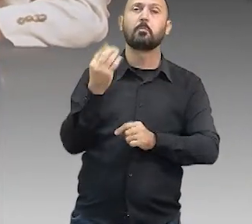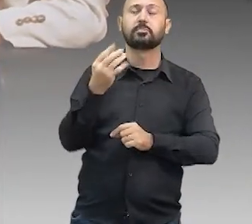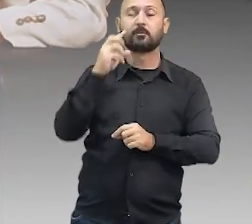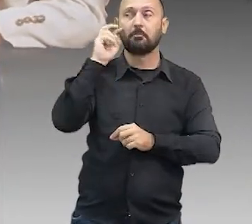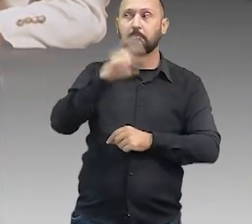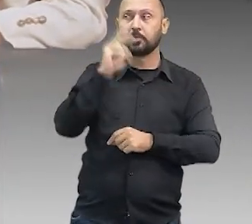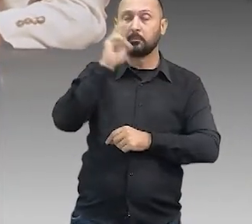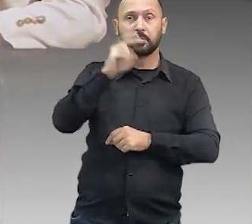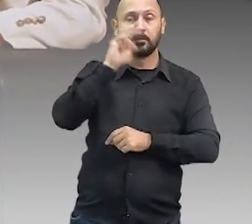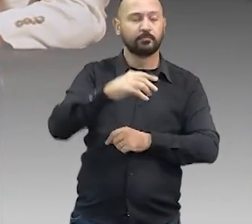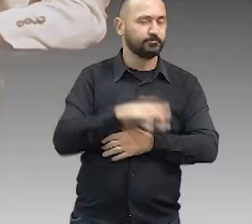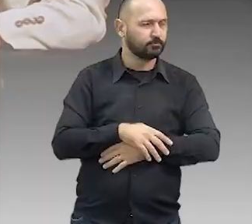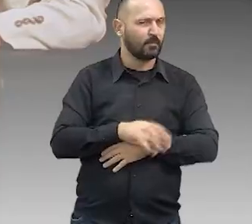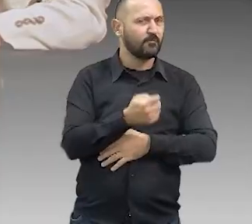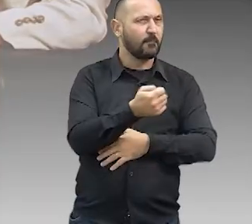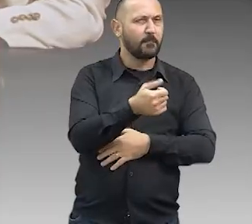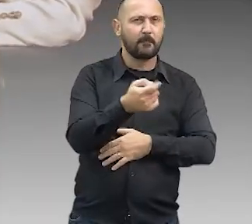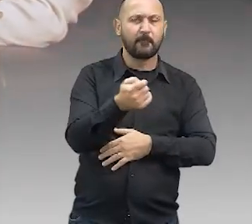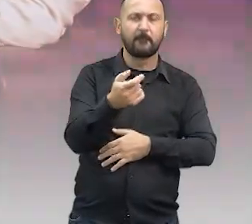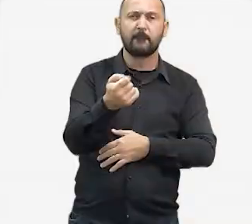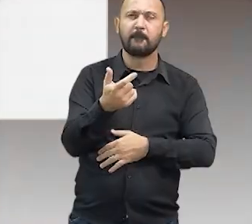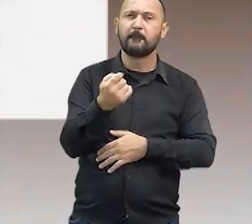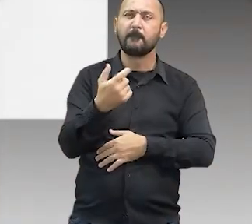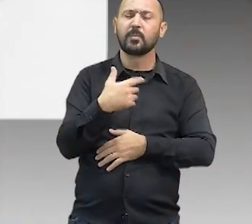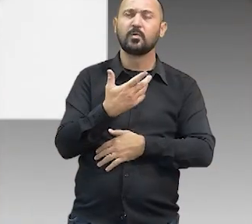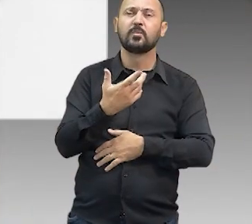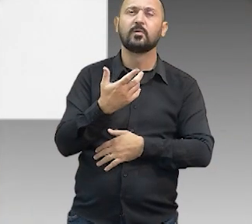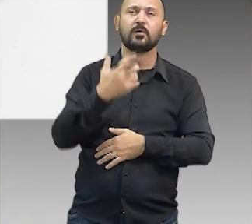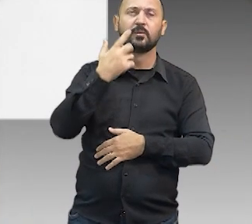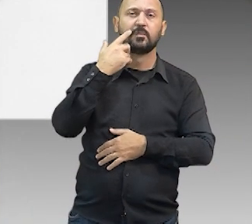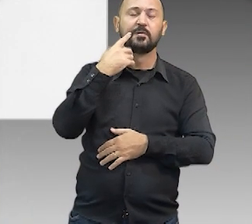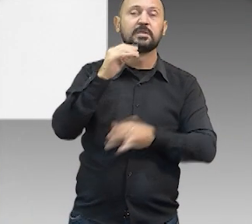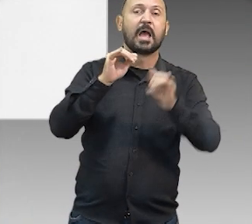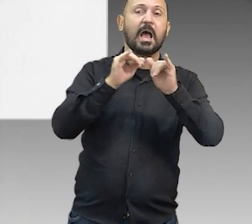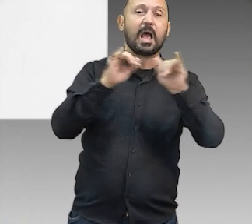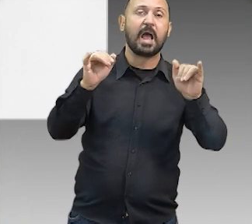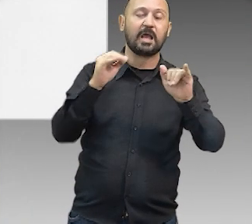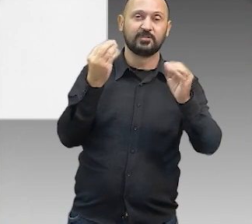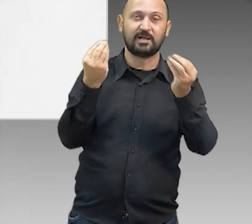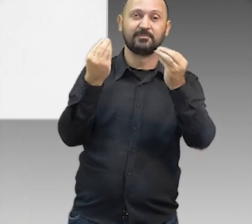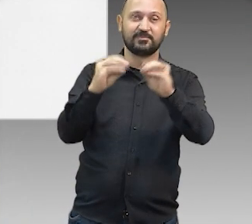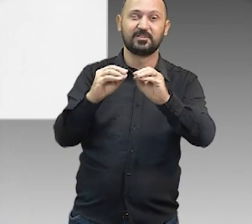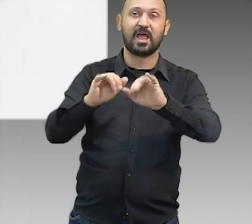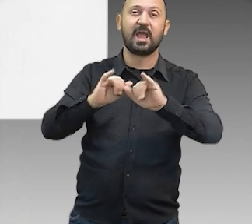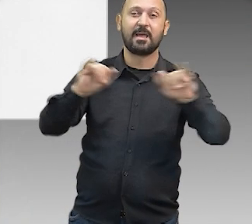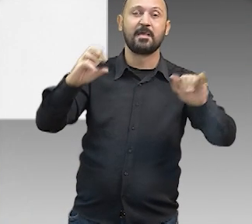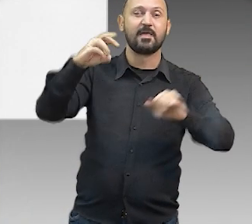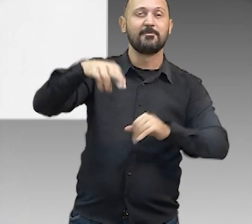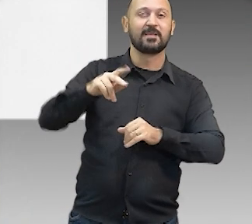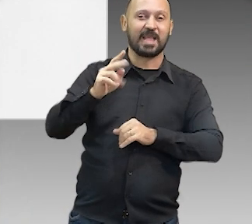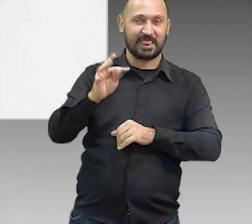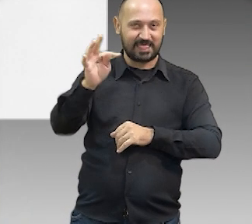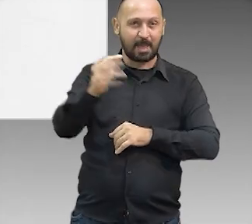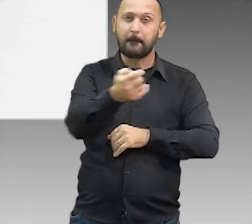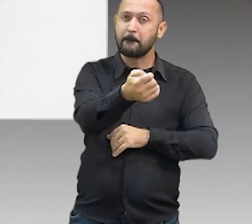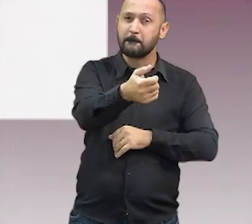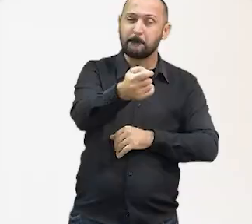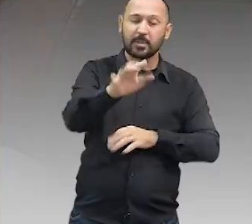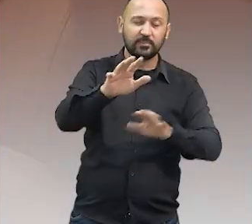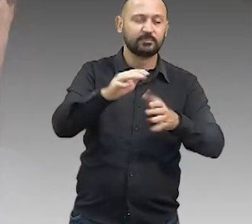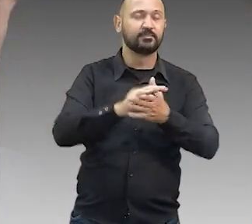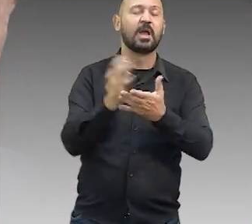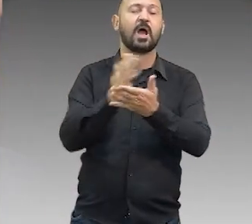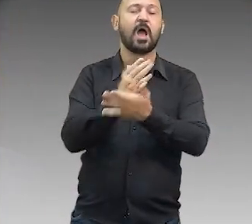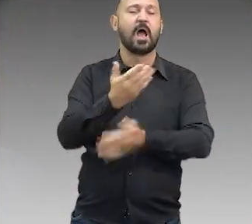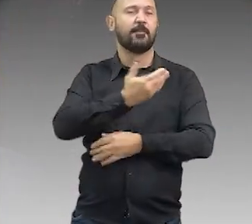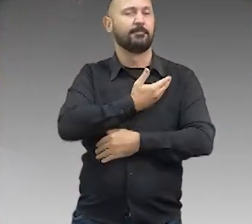muito pouca publicidade do Campo Grande News. No começo, alguns amigos de rádio falavam, liam as